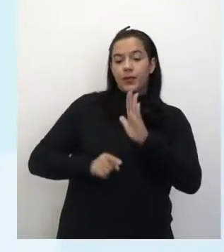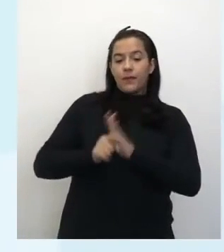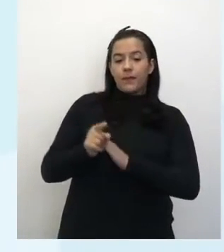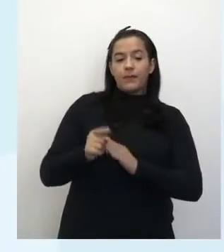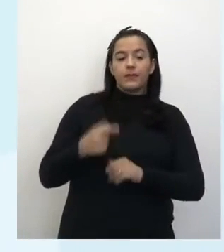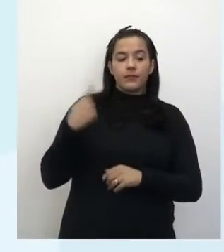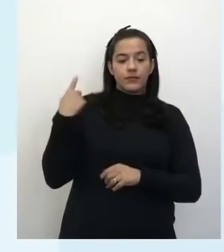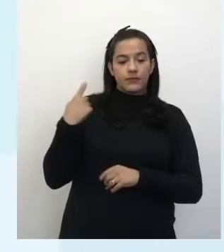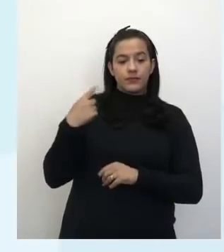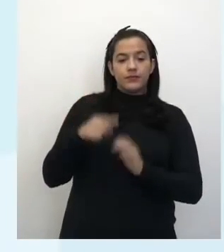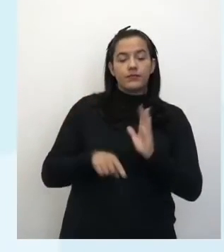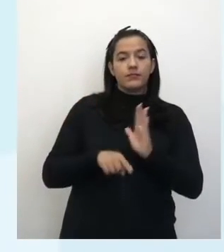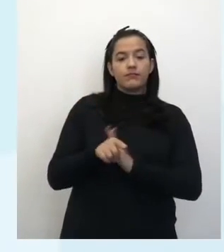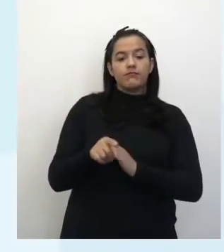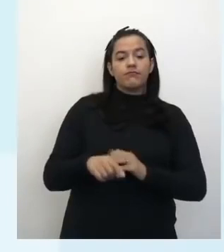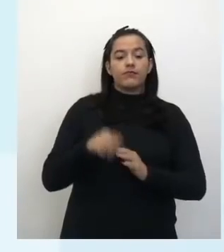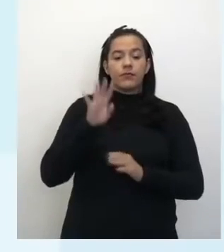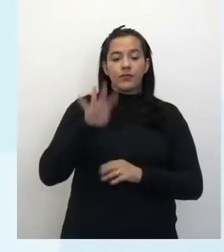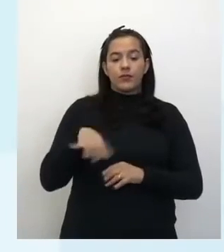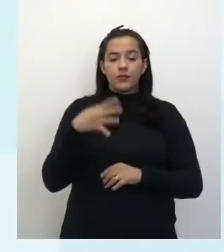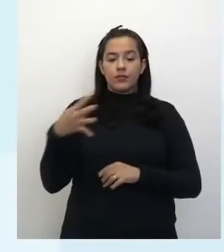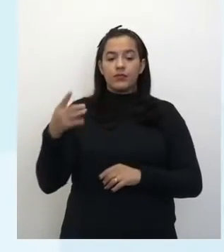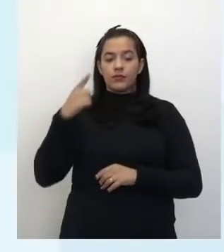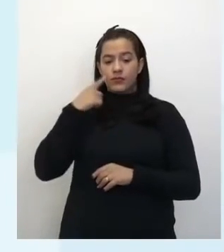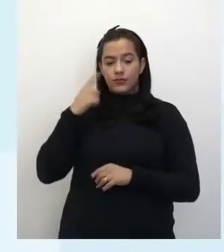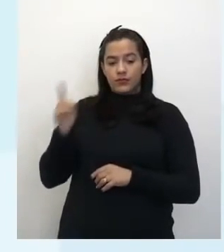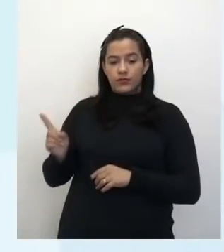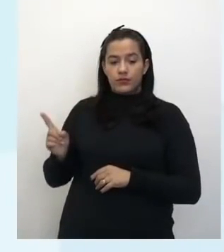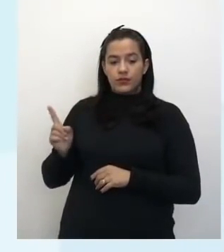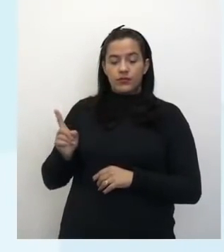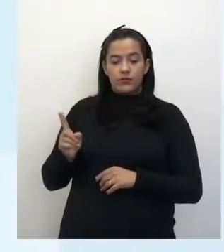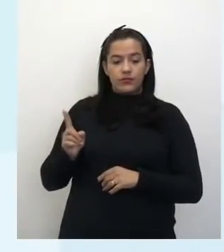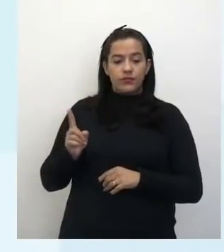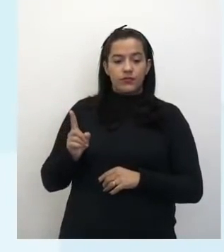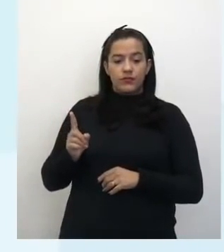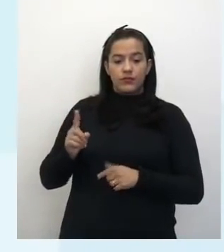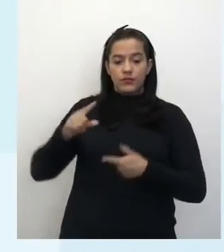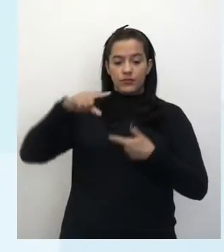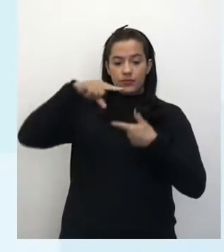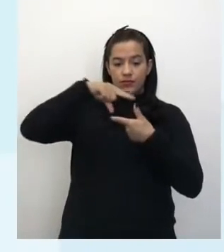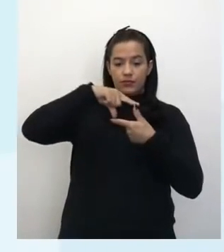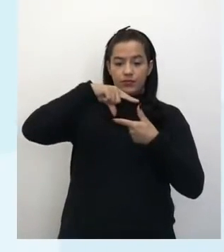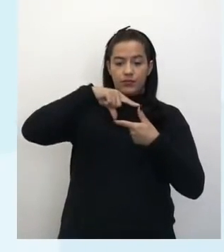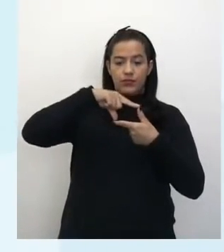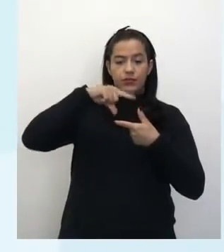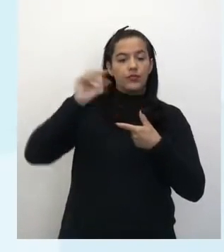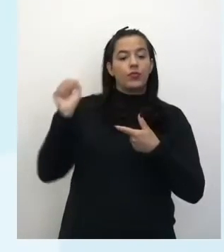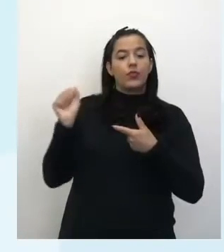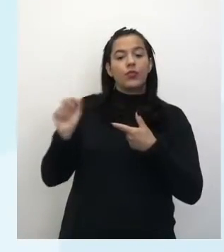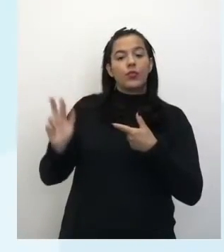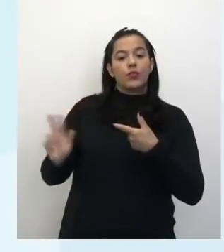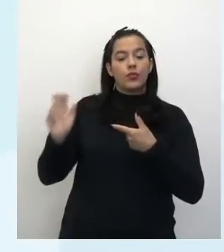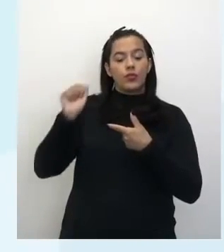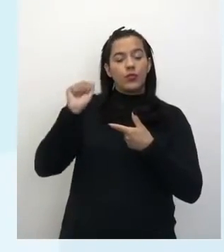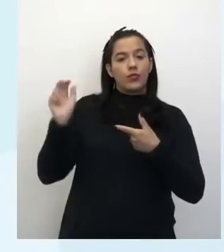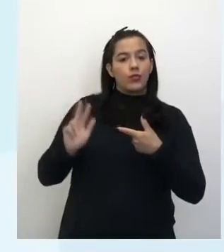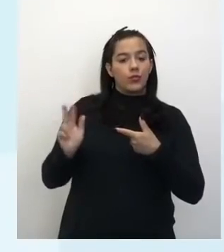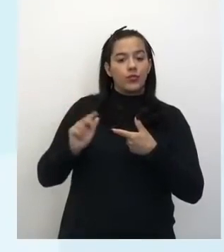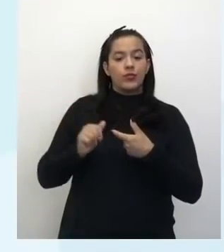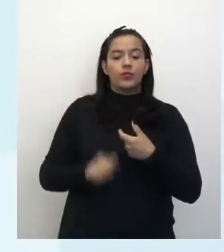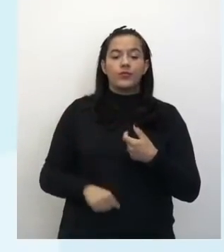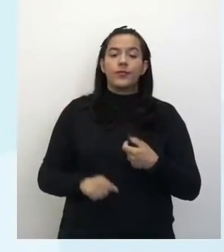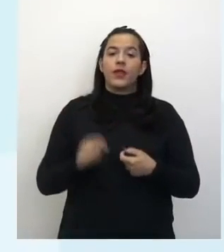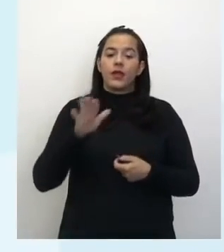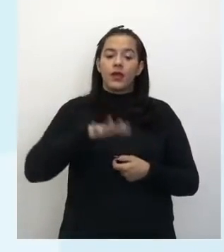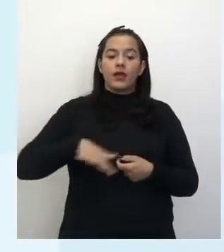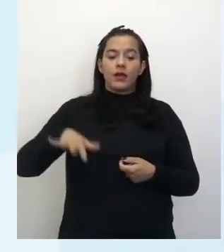ó. Esse quadradinho aqui, ó. Opa! Esse azul. quadradinho aqui, ó. O azul. O azul que apareceu. Qual